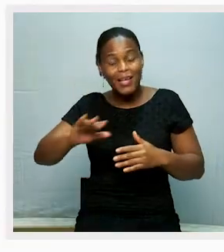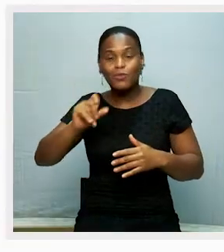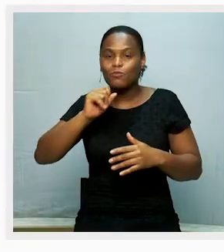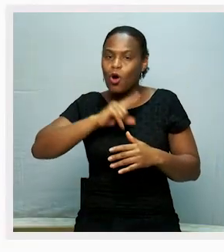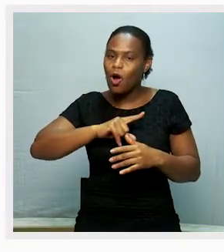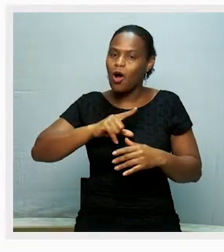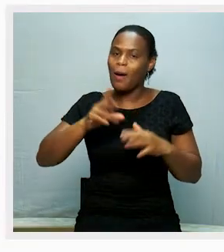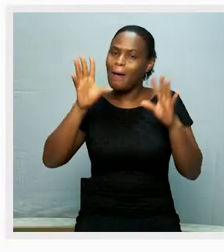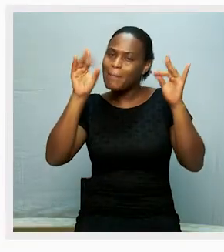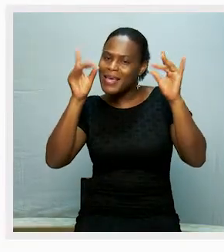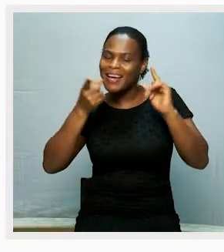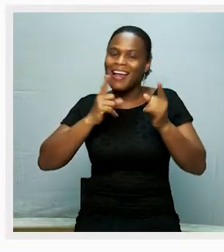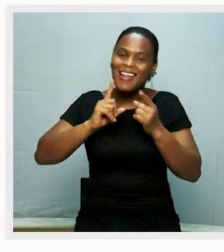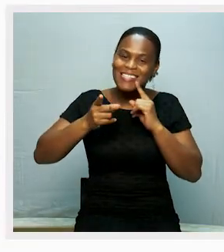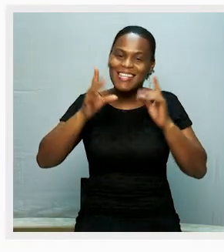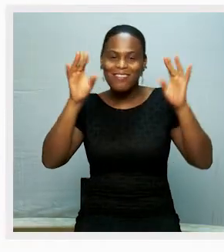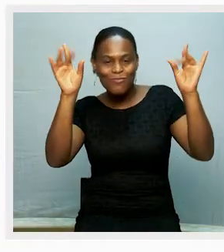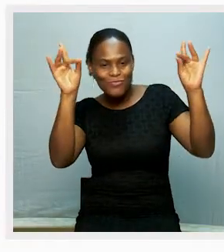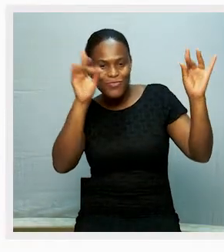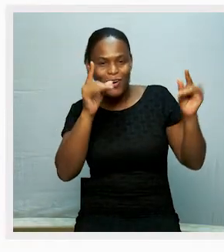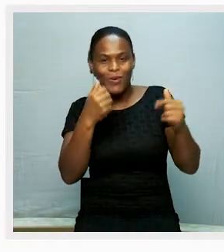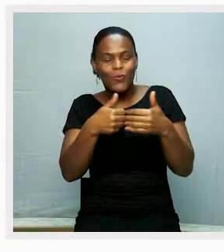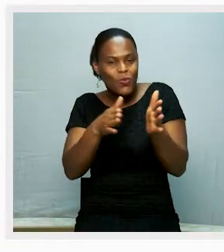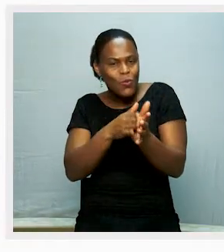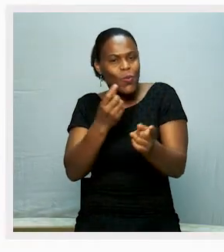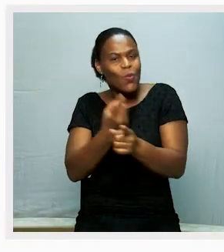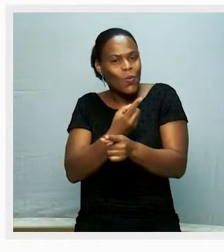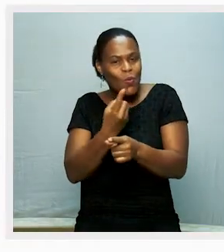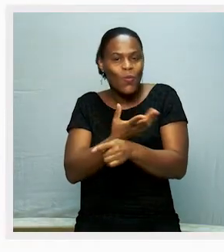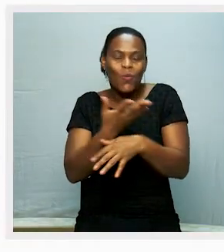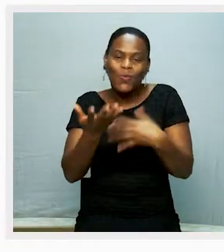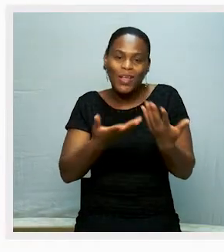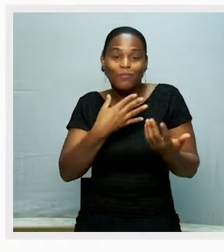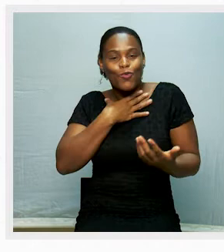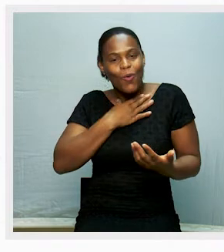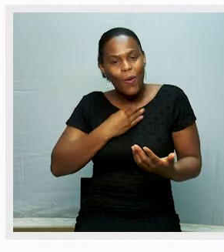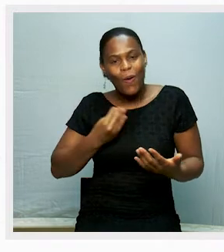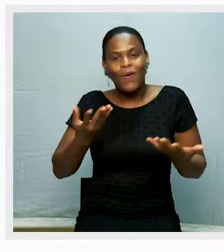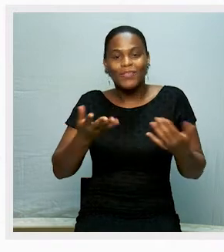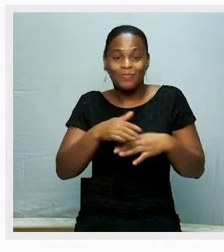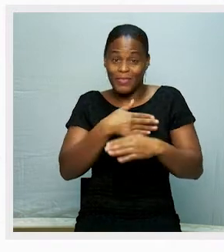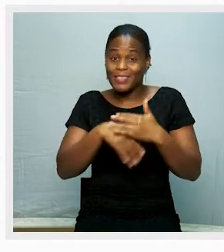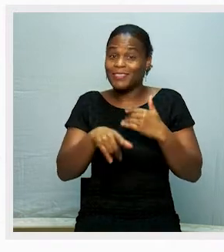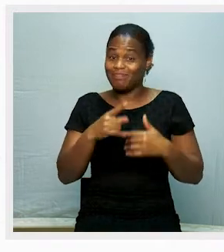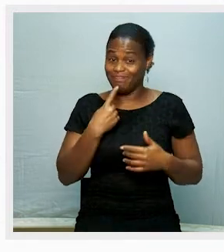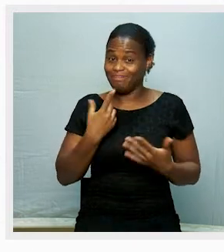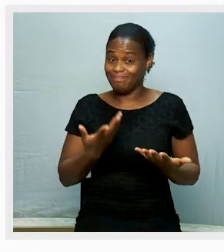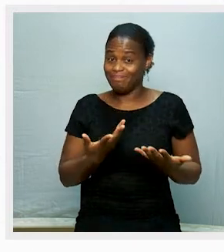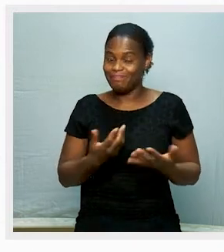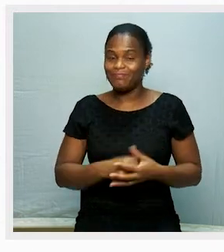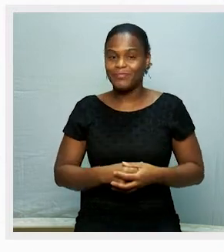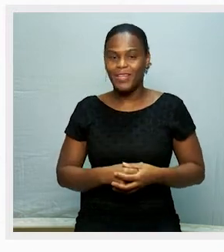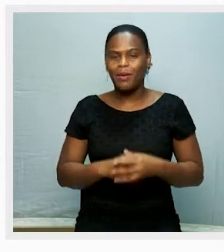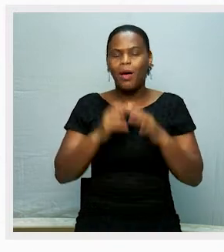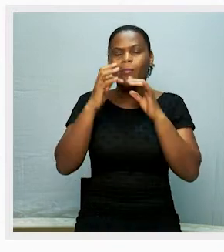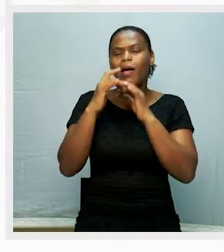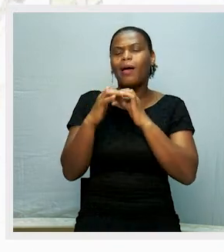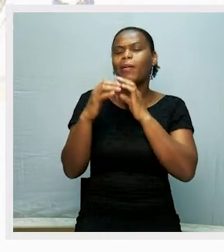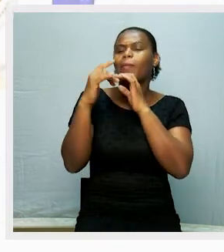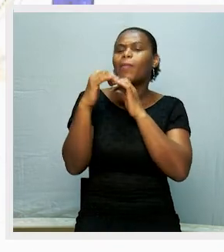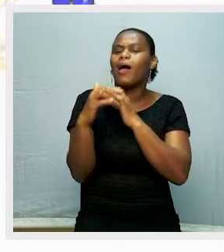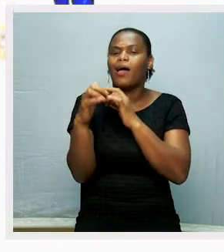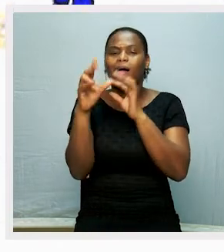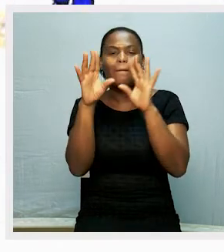crianças poderem brincar, para as crianças poderem fazer tudo o que bem gostam de fazer. Tocar